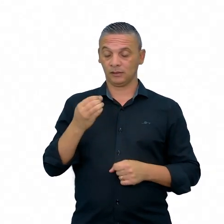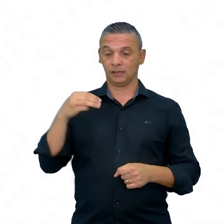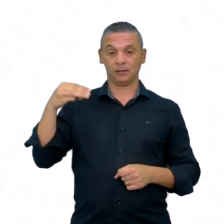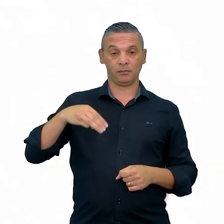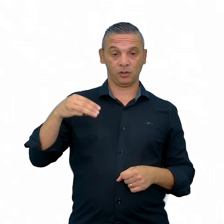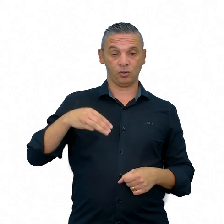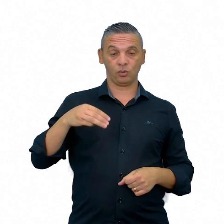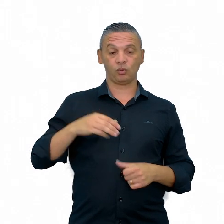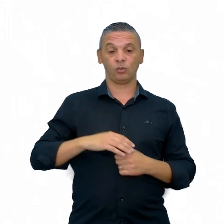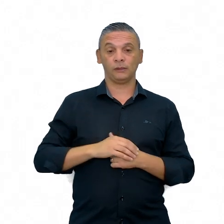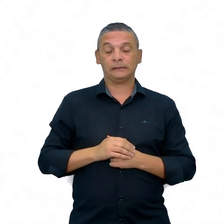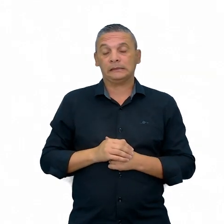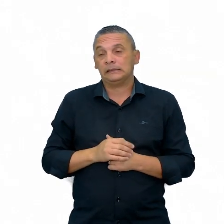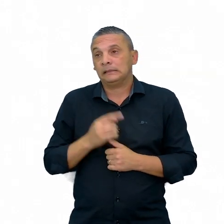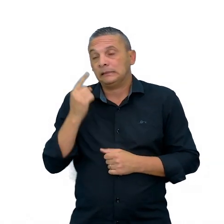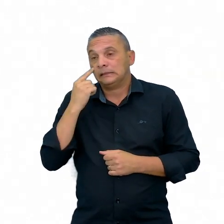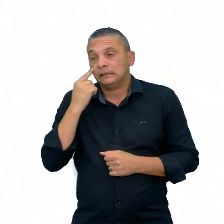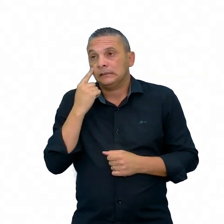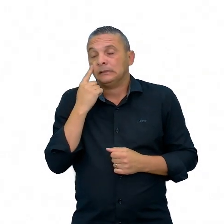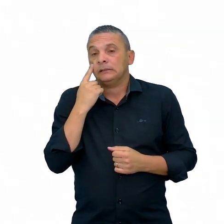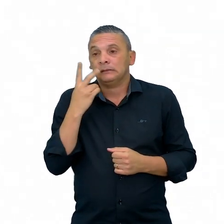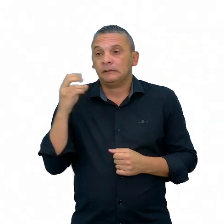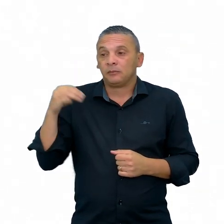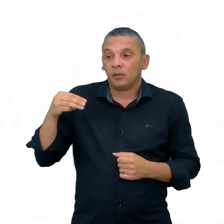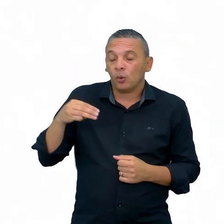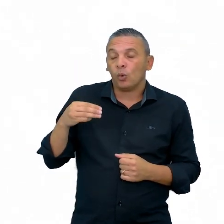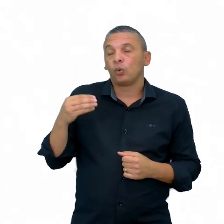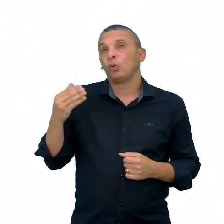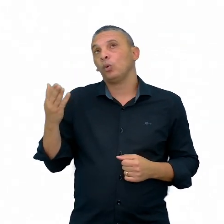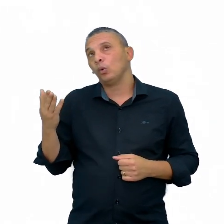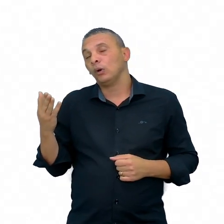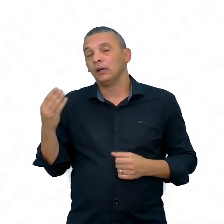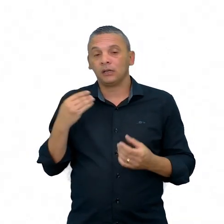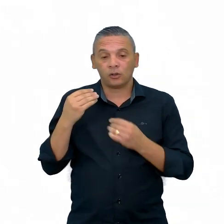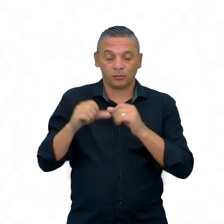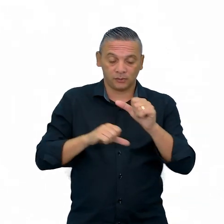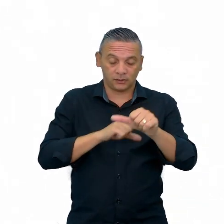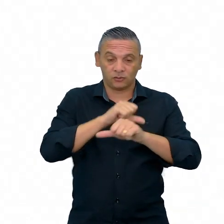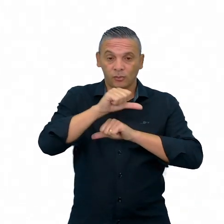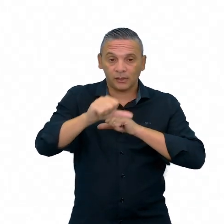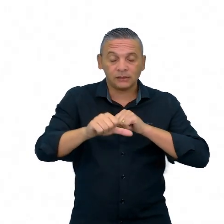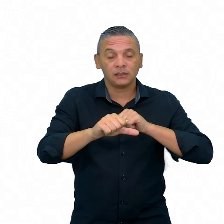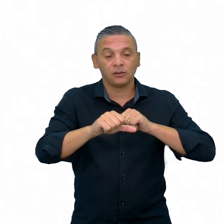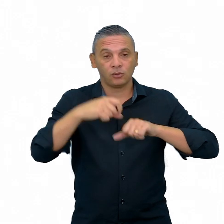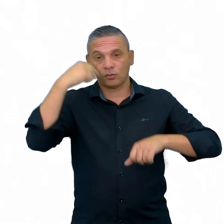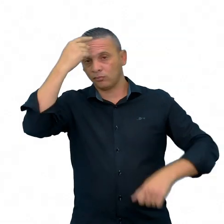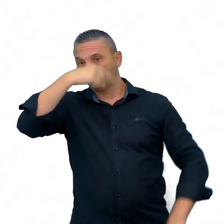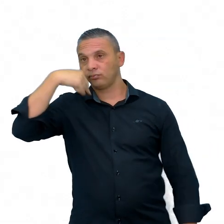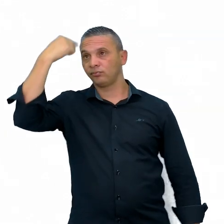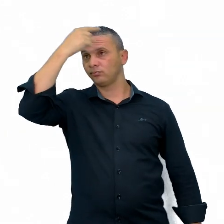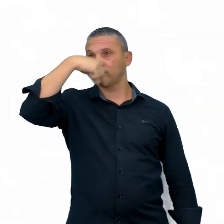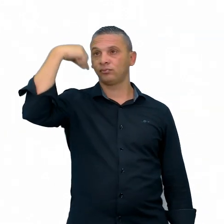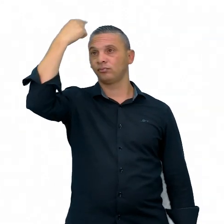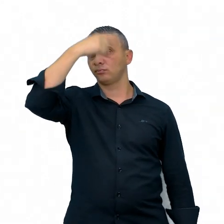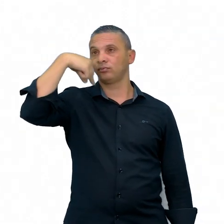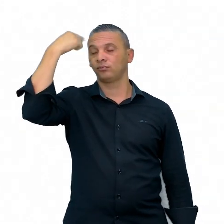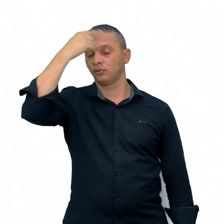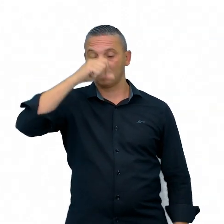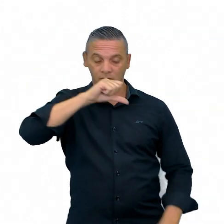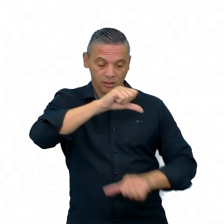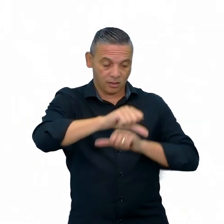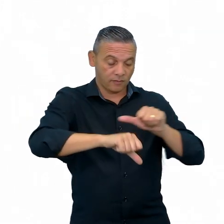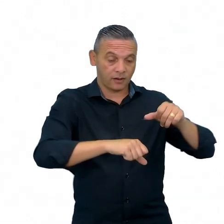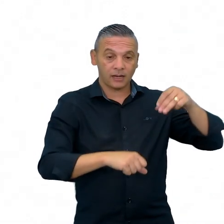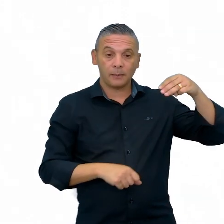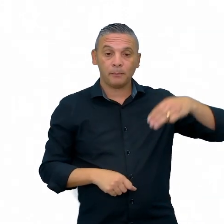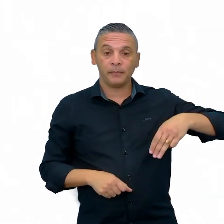minutos, né? São 20 minutos. E essa transformação que existe de horas para minutos,